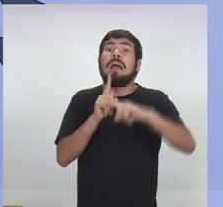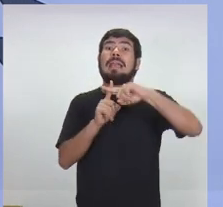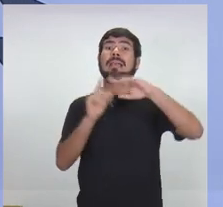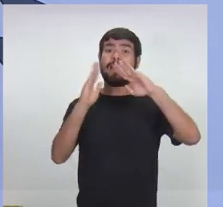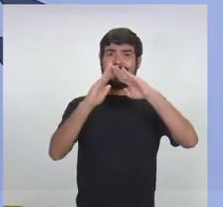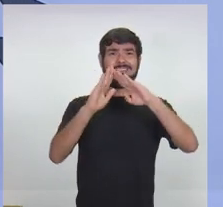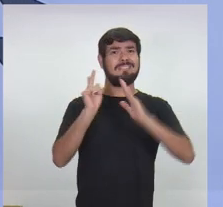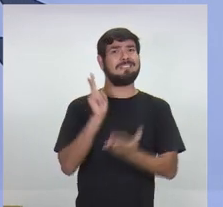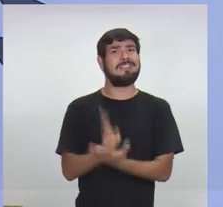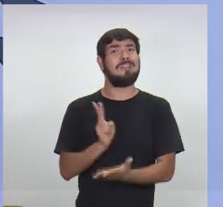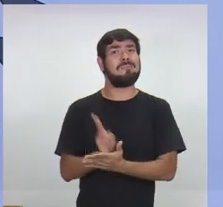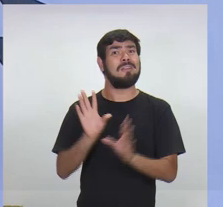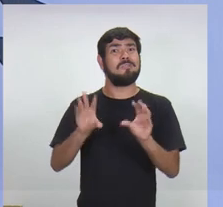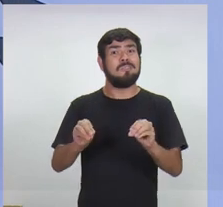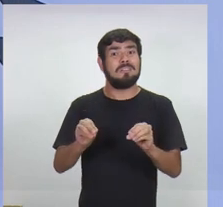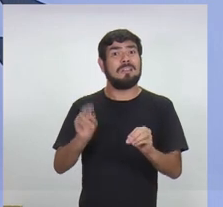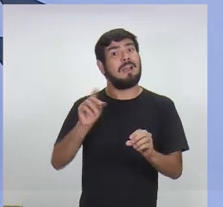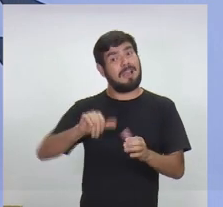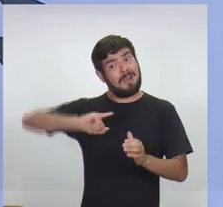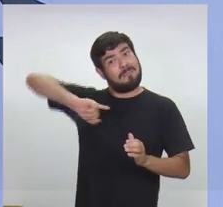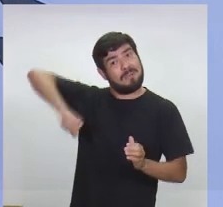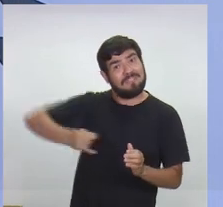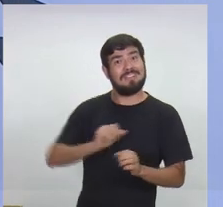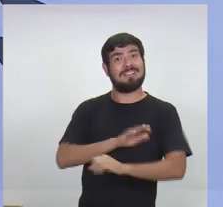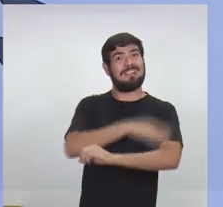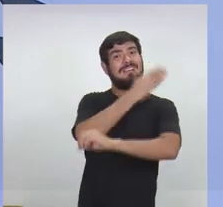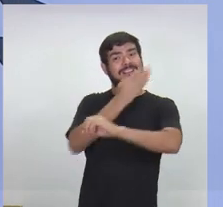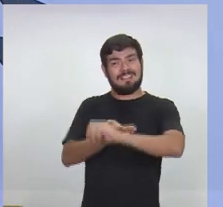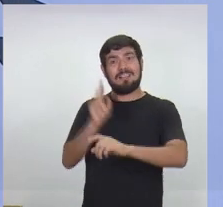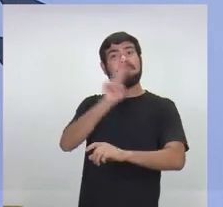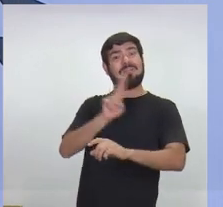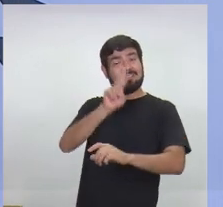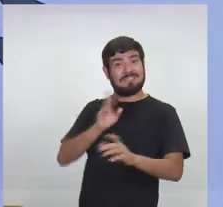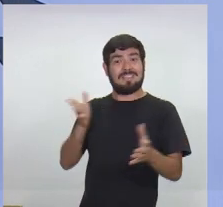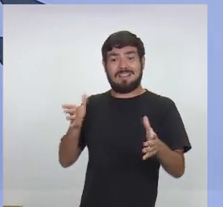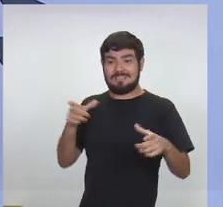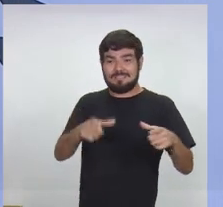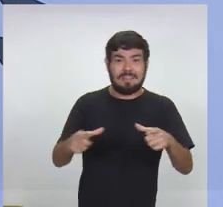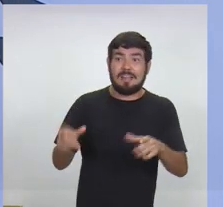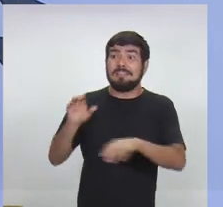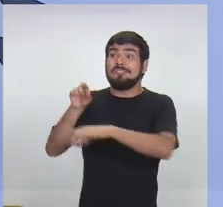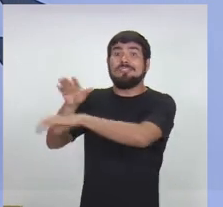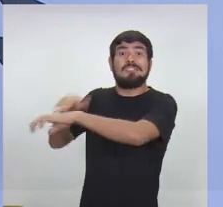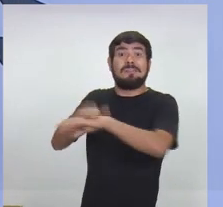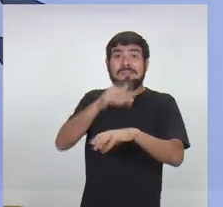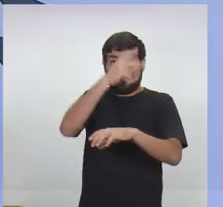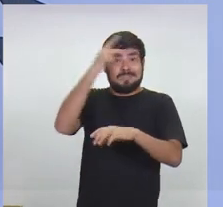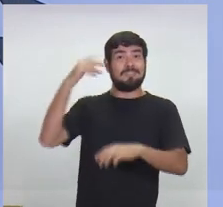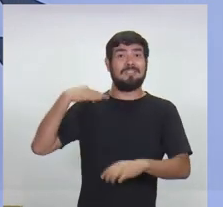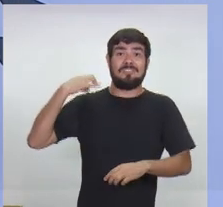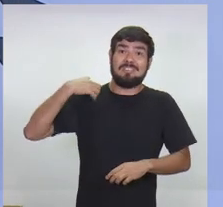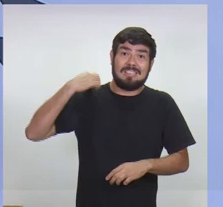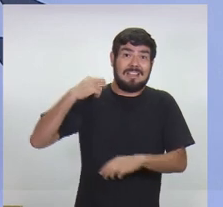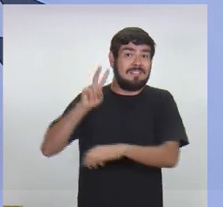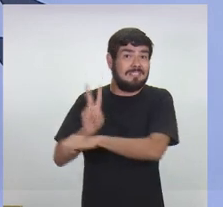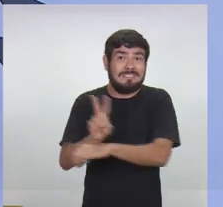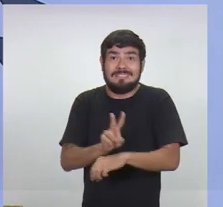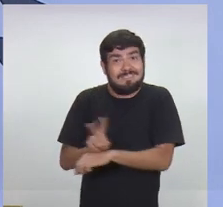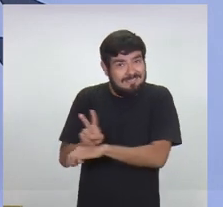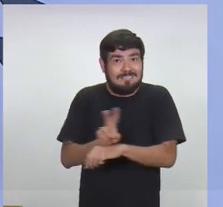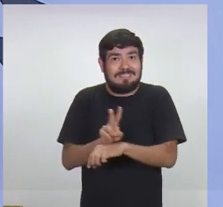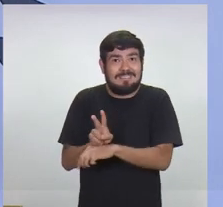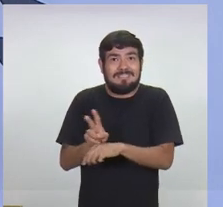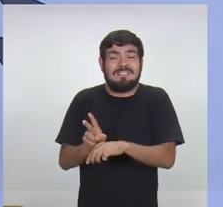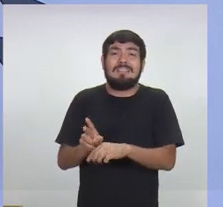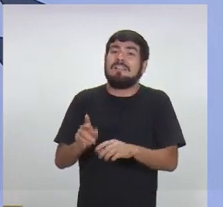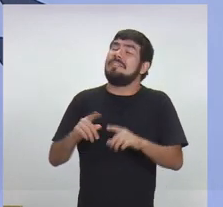um salão comunitário e contratar gente da comunidade para ser monitor nesse processo e nós entendemos que